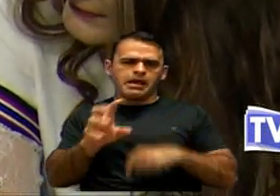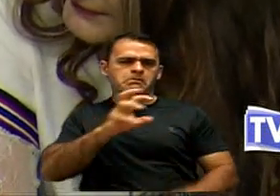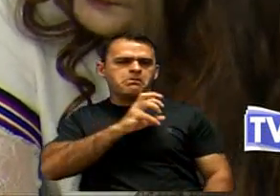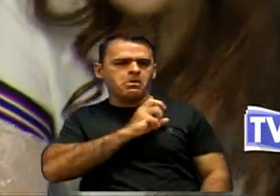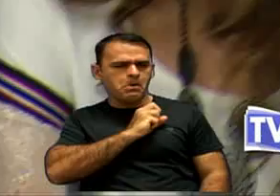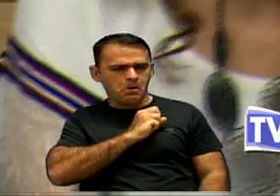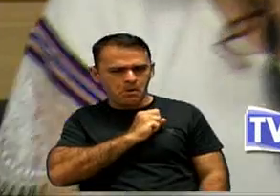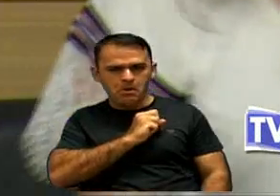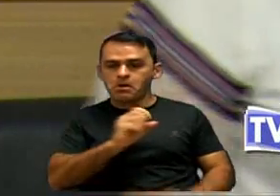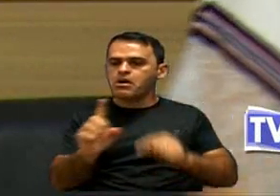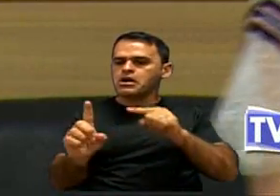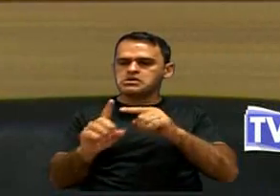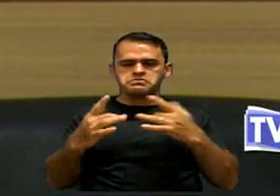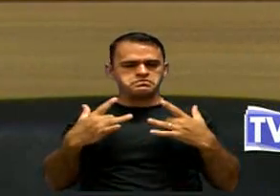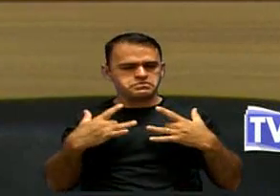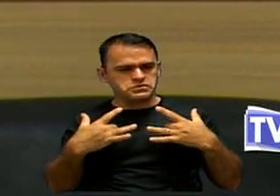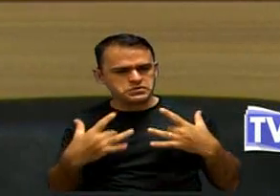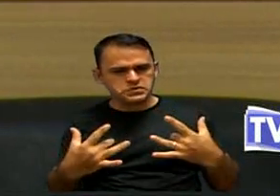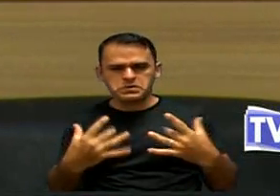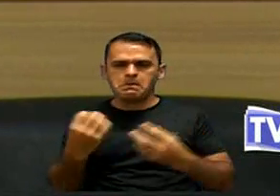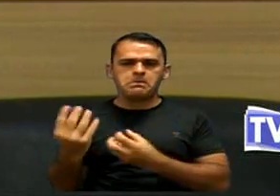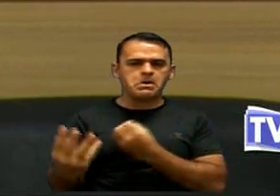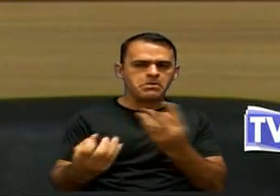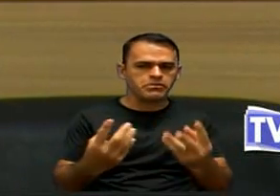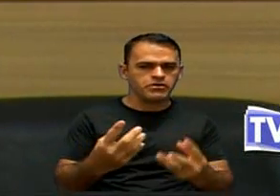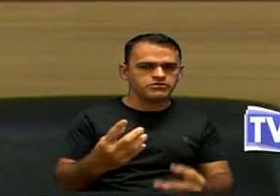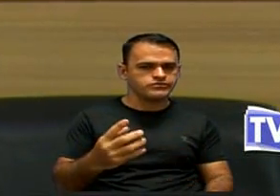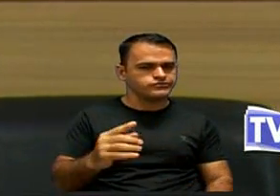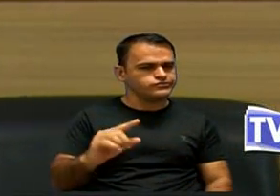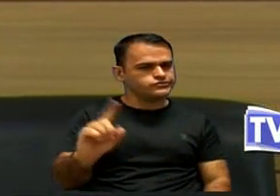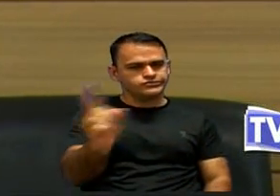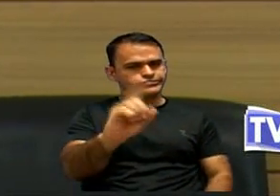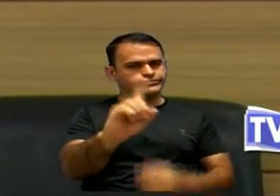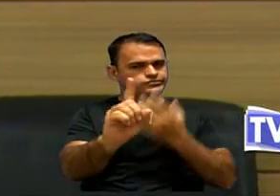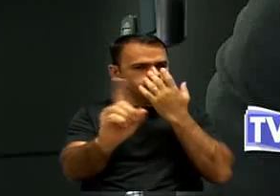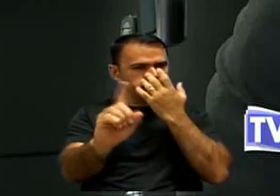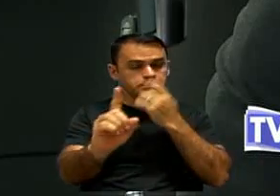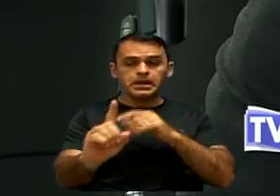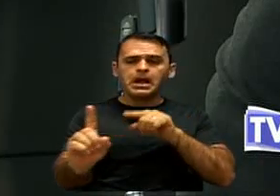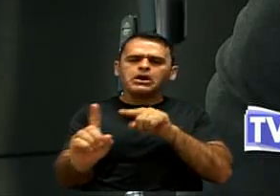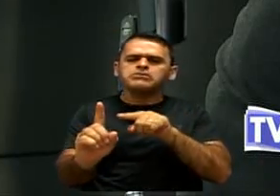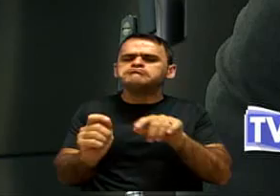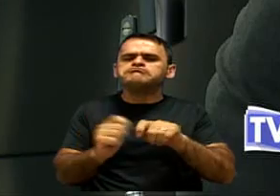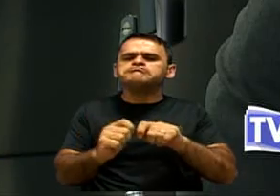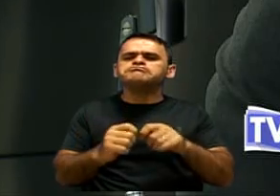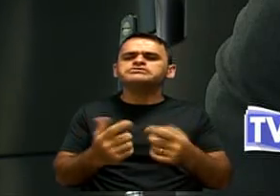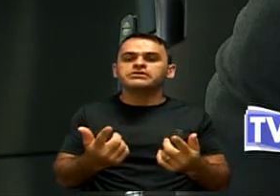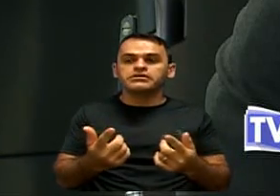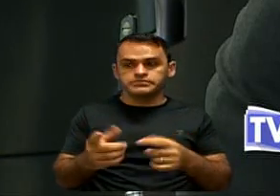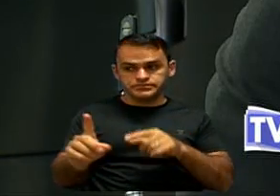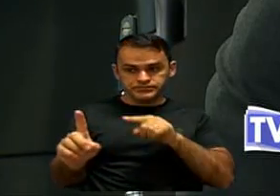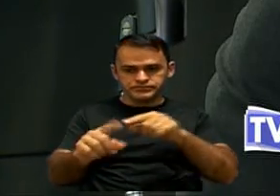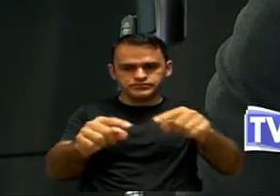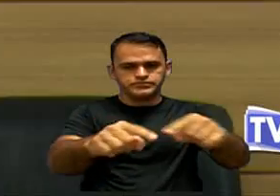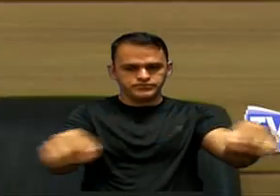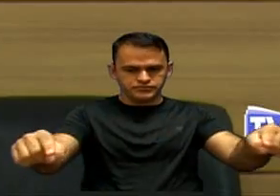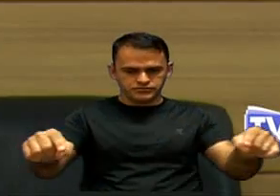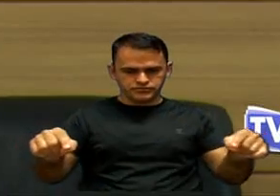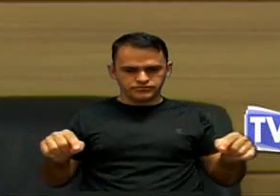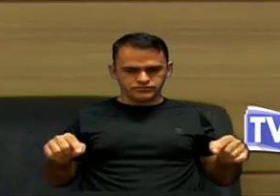ele é filântropo, não. Sabe o que, que ele fez? Sabe o que ele fez? Ele doou a área